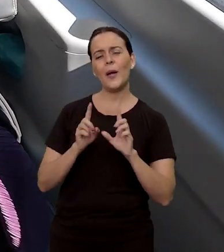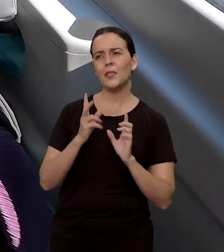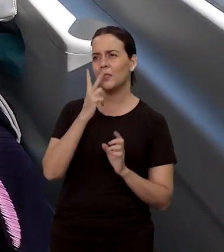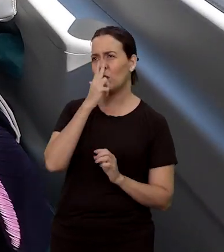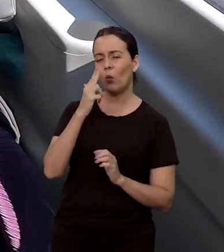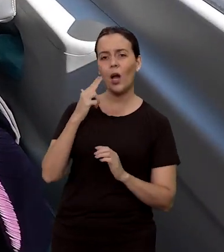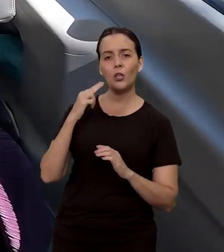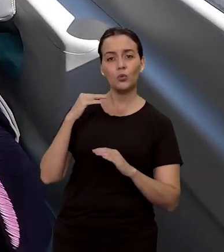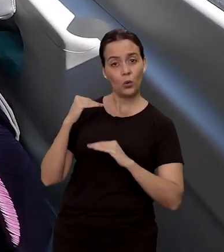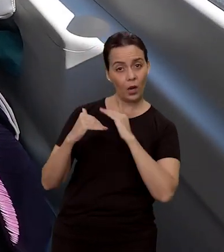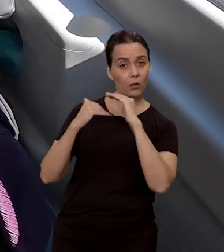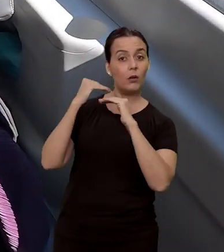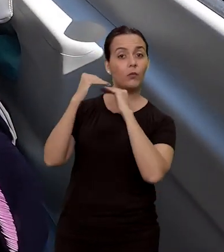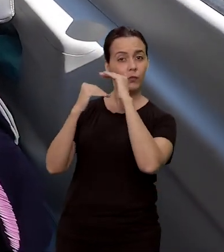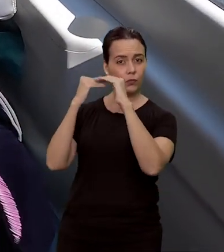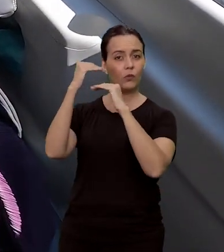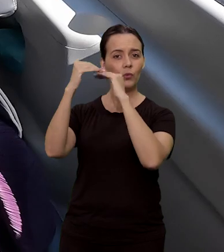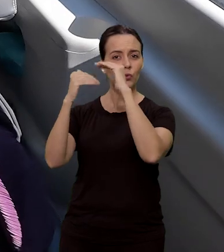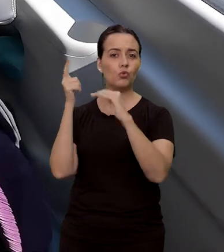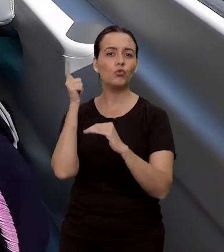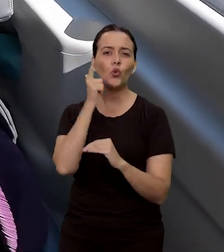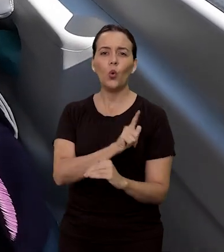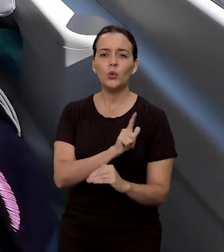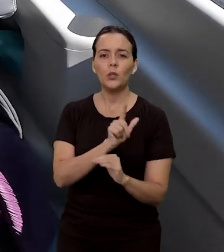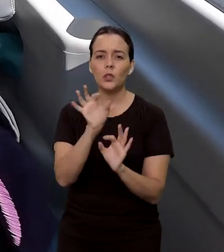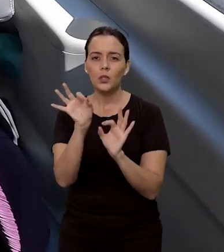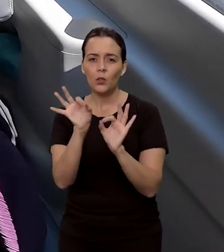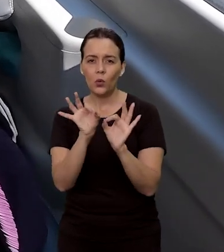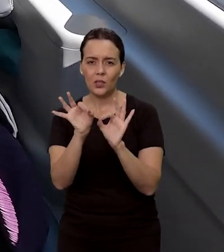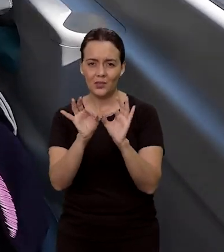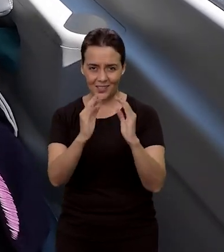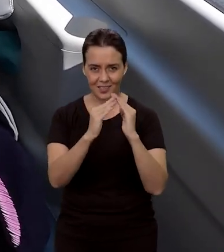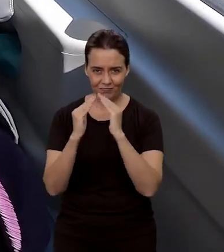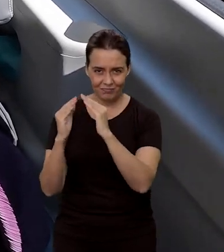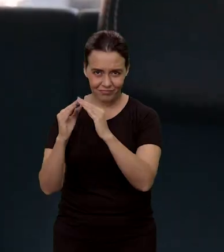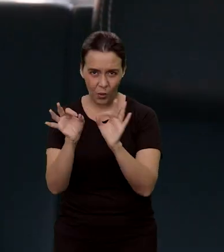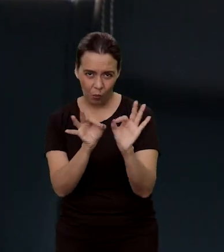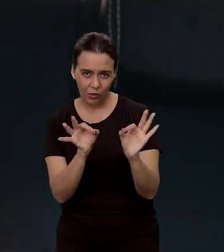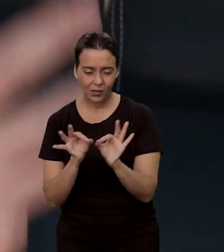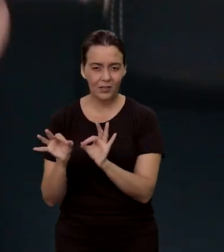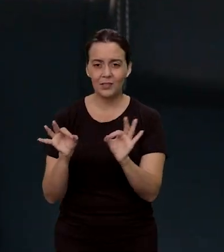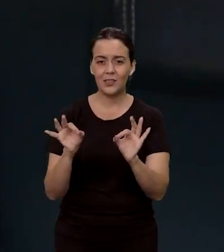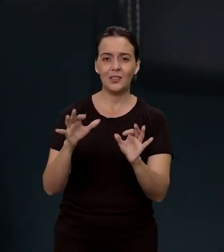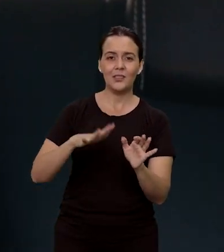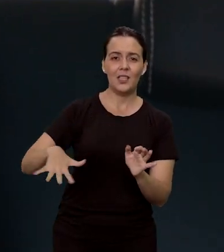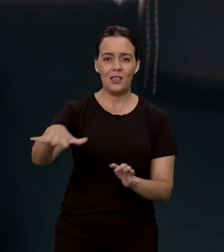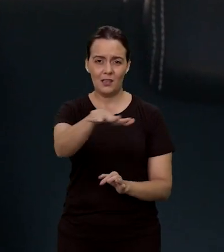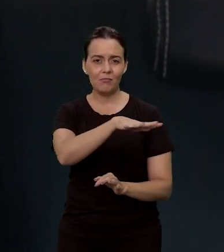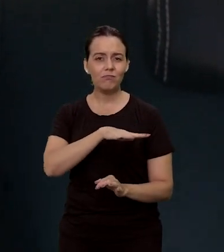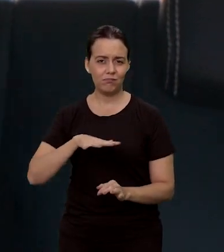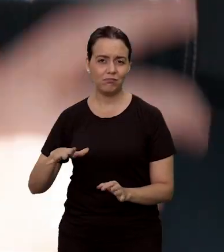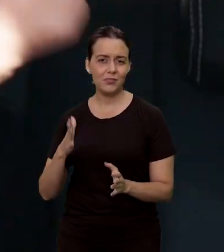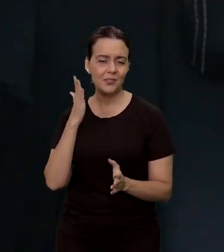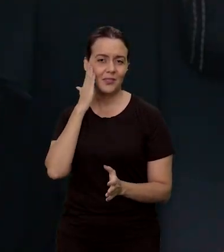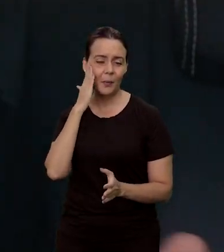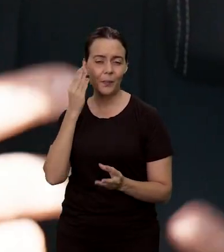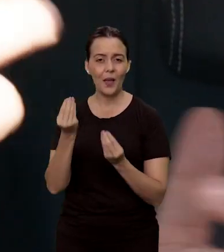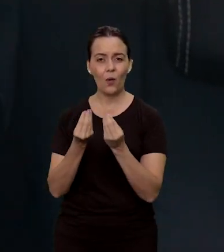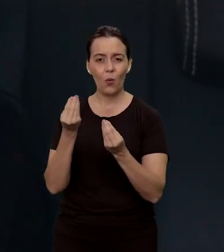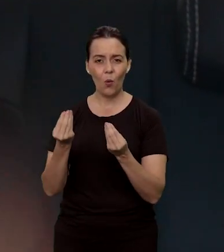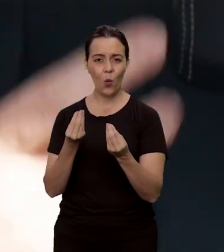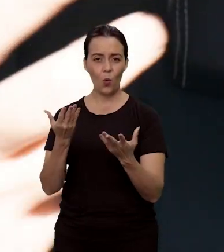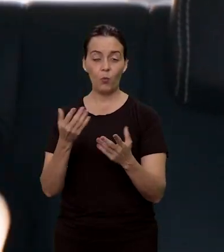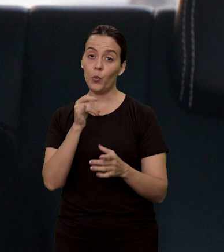desse processo de construção de organizações, seja elas quais forem, organizações governamentais